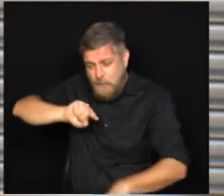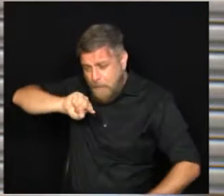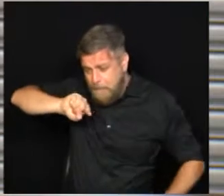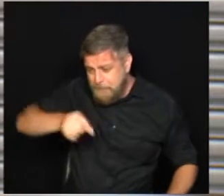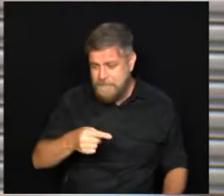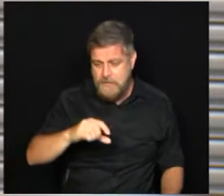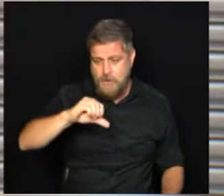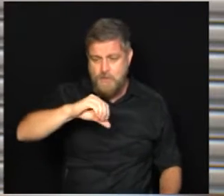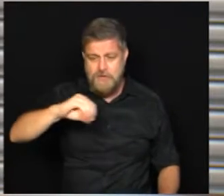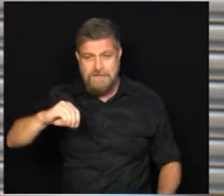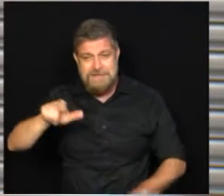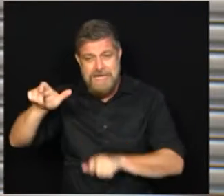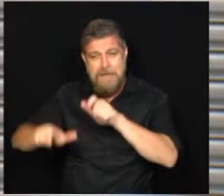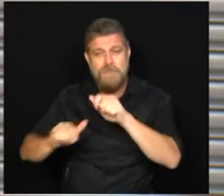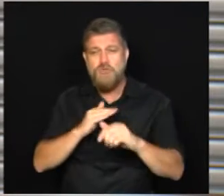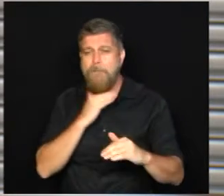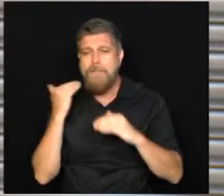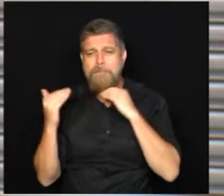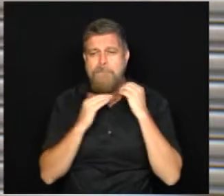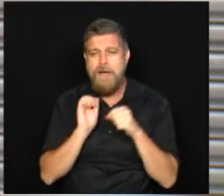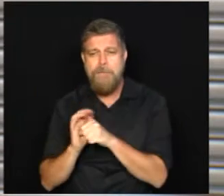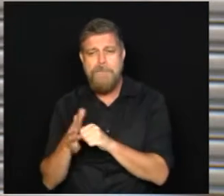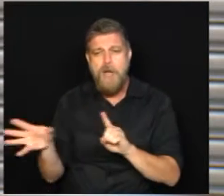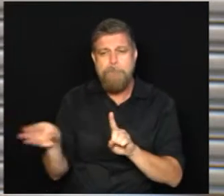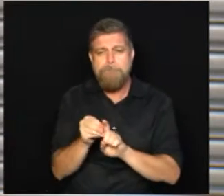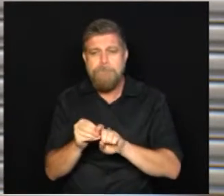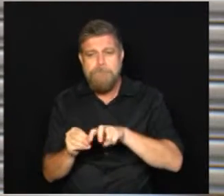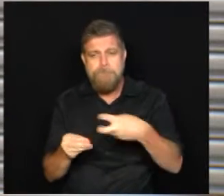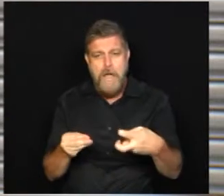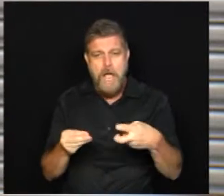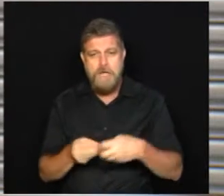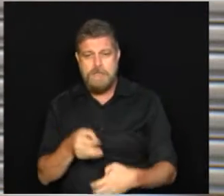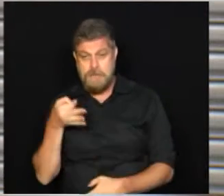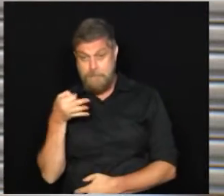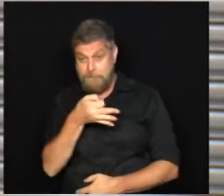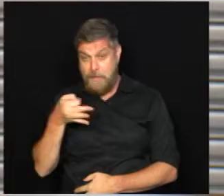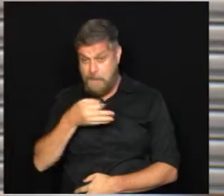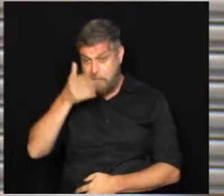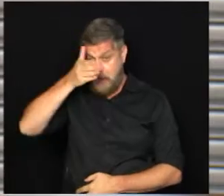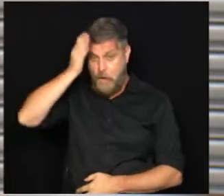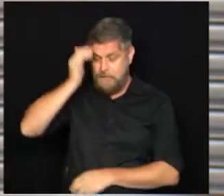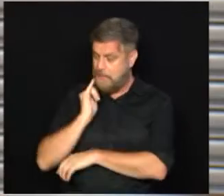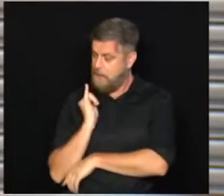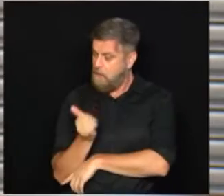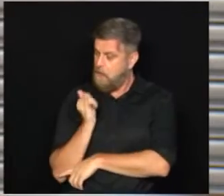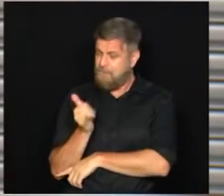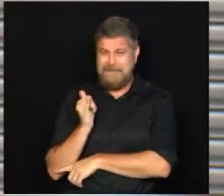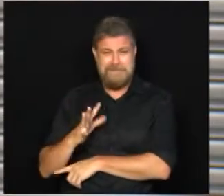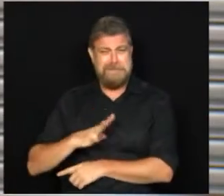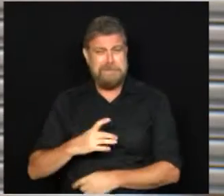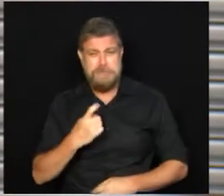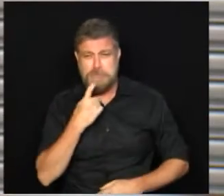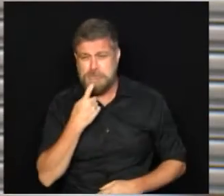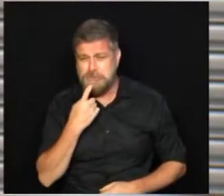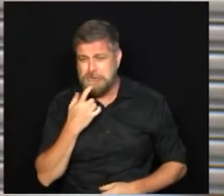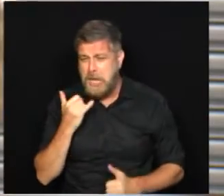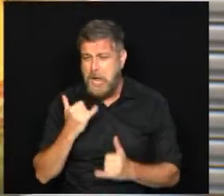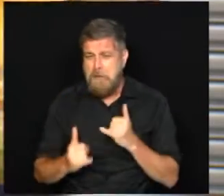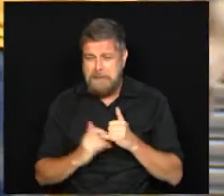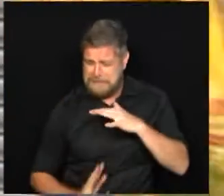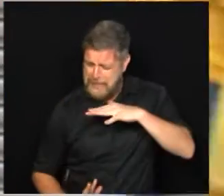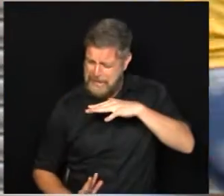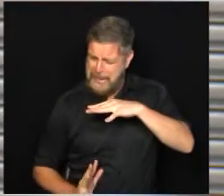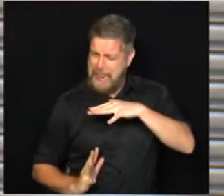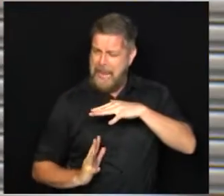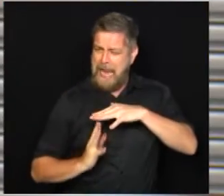1900 mortes por coronavírus em seu discurso o prefeito tratou a situação na cidade como um quase